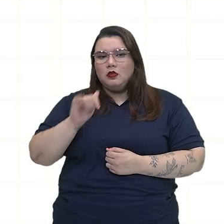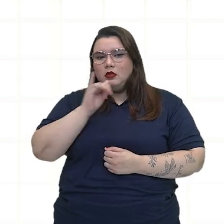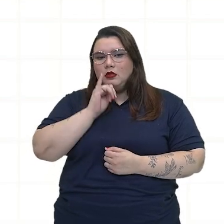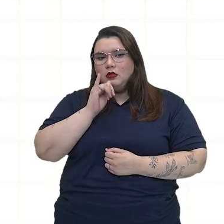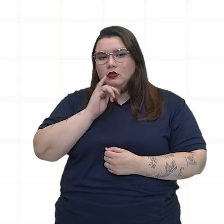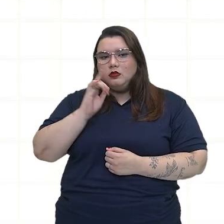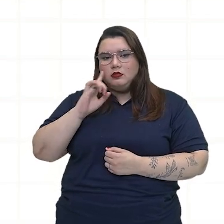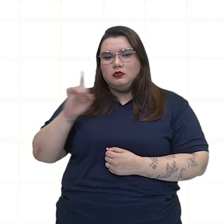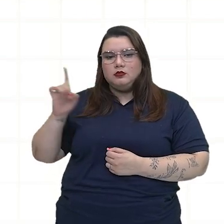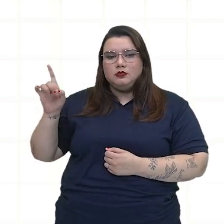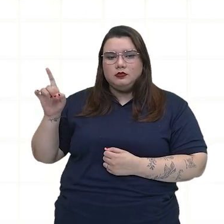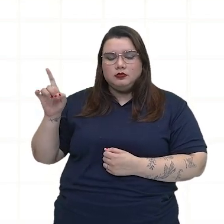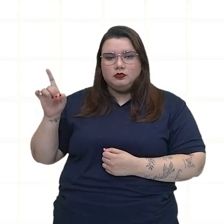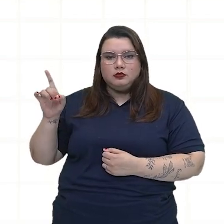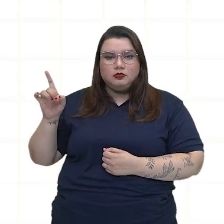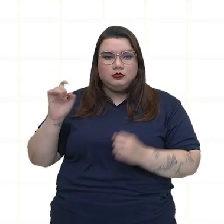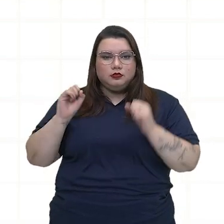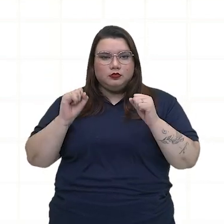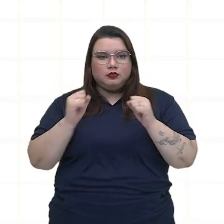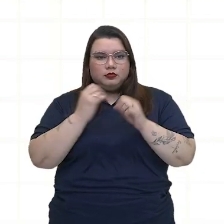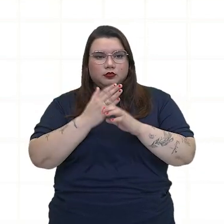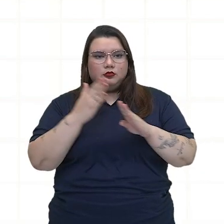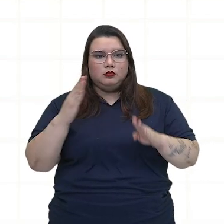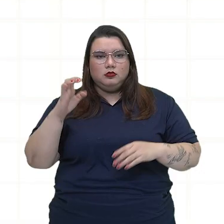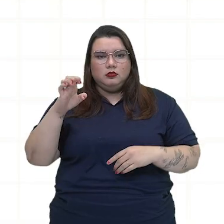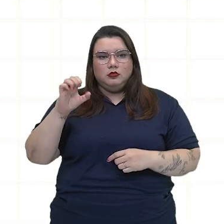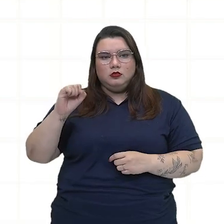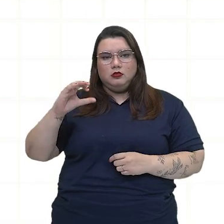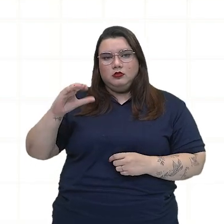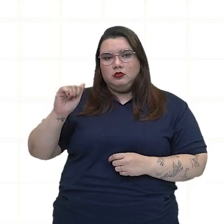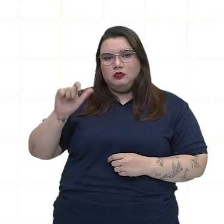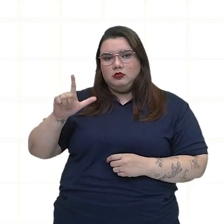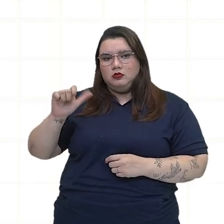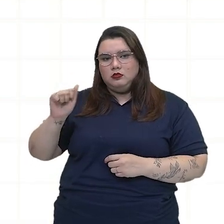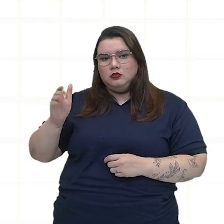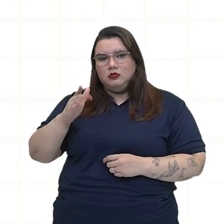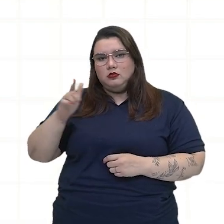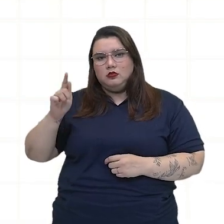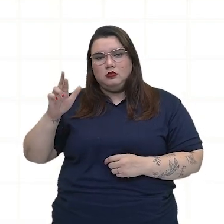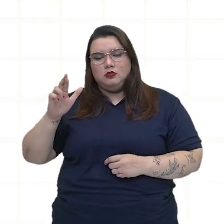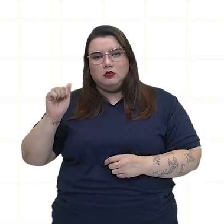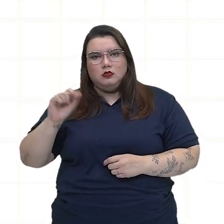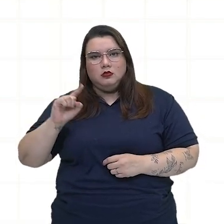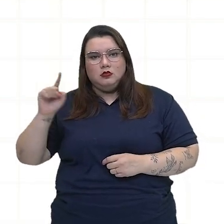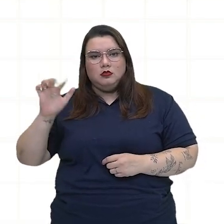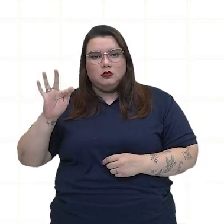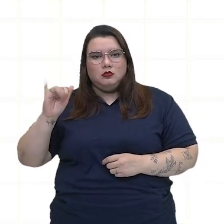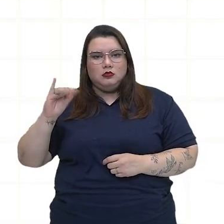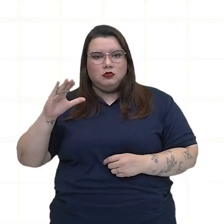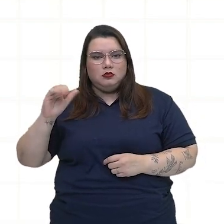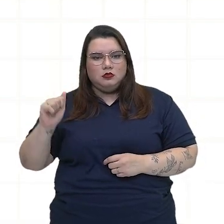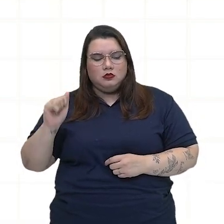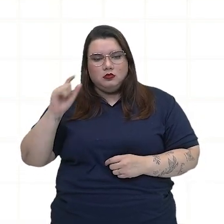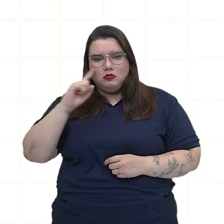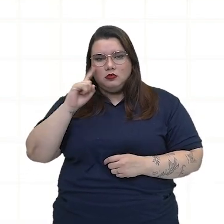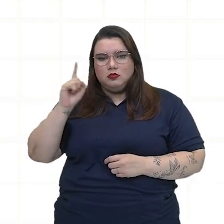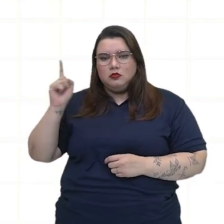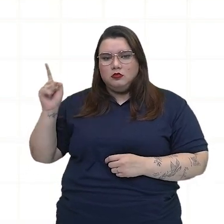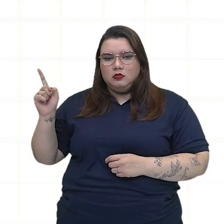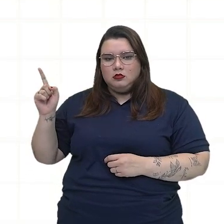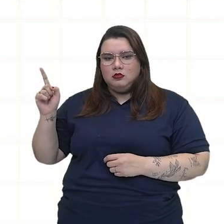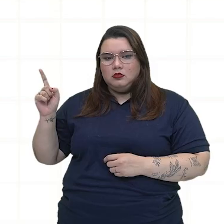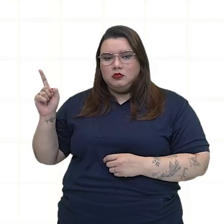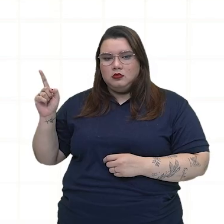gente é quando a gente pode encontrar a escala gráfica. Esse daqui,